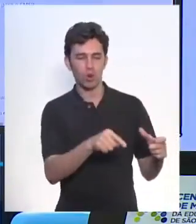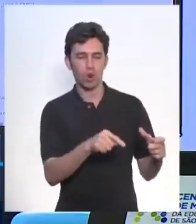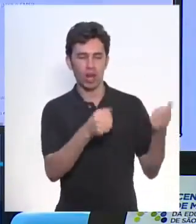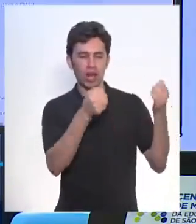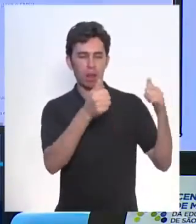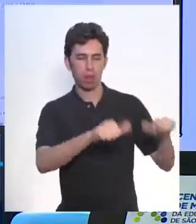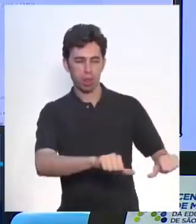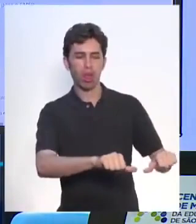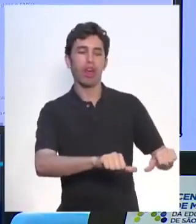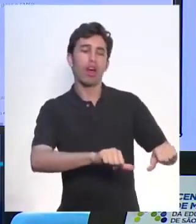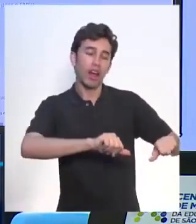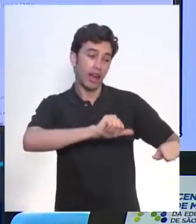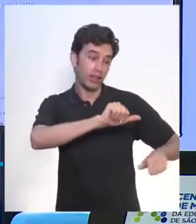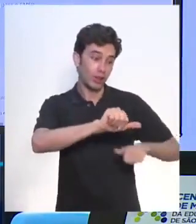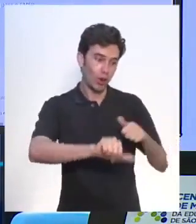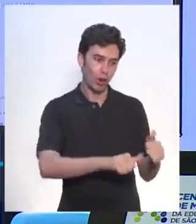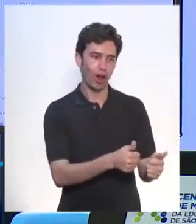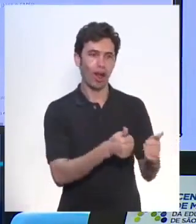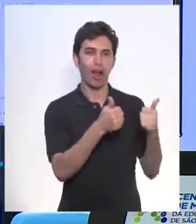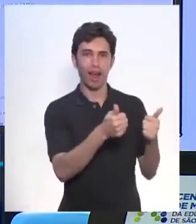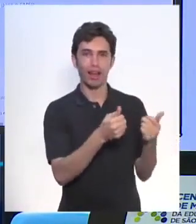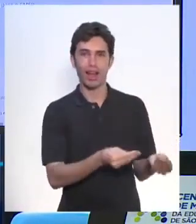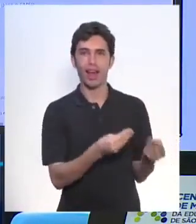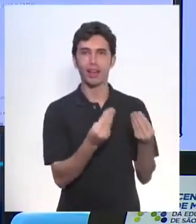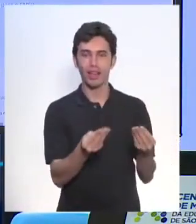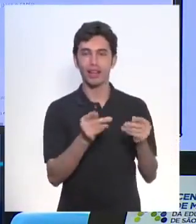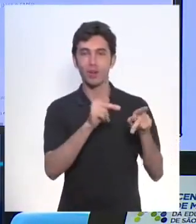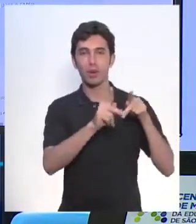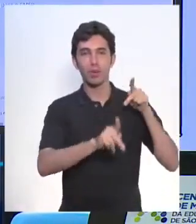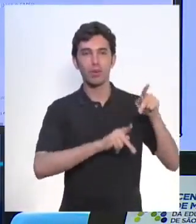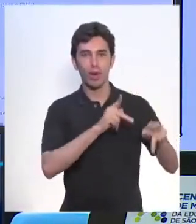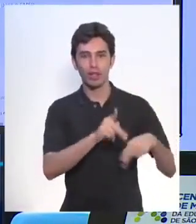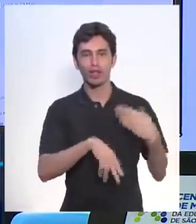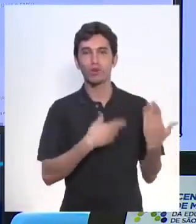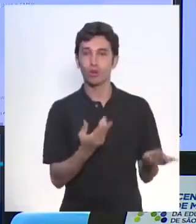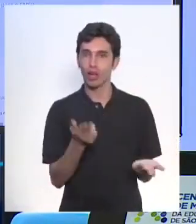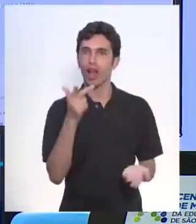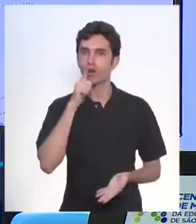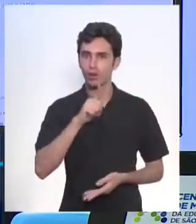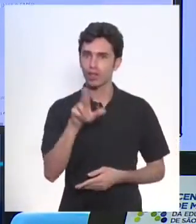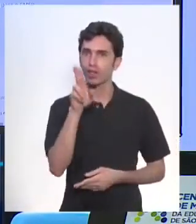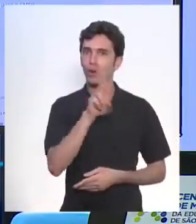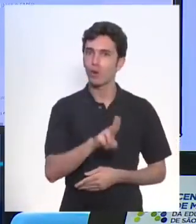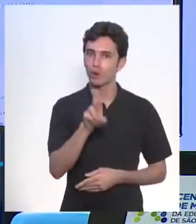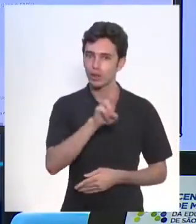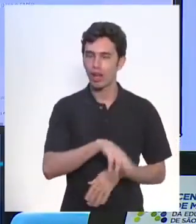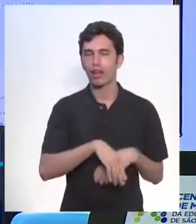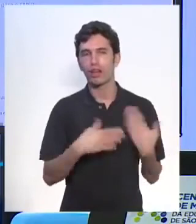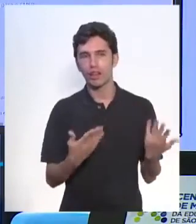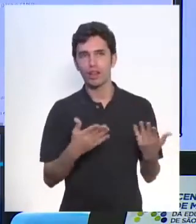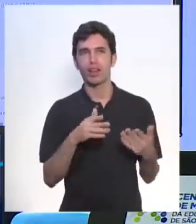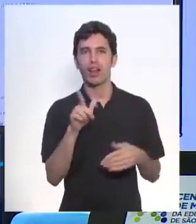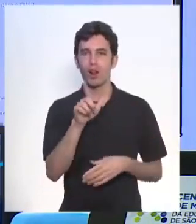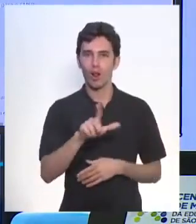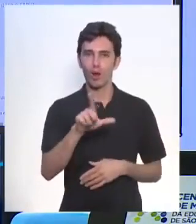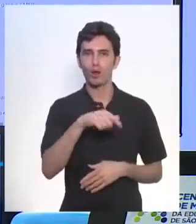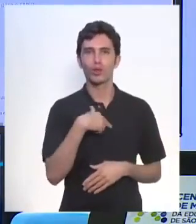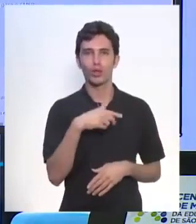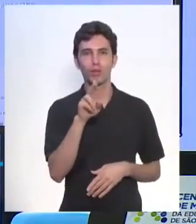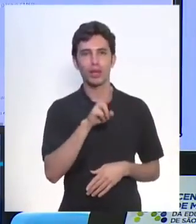e devolvê-lo à população, né, de forma usual e, claro, né, sem abolir aí o belo,